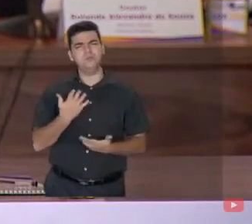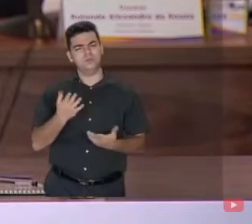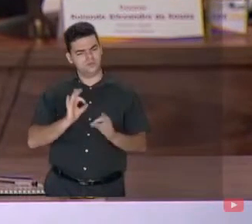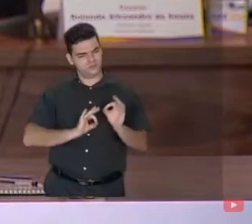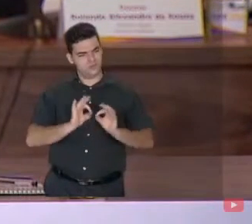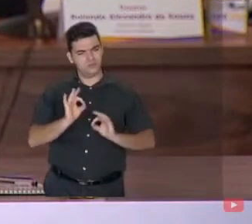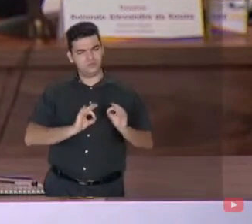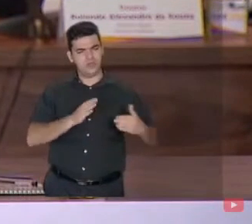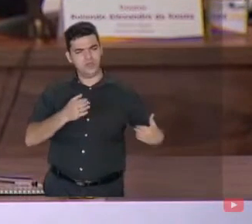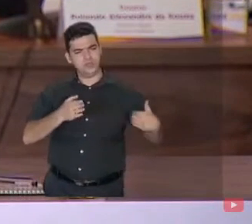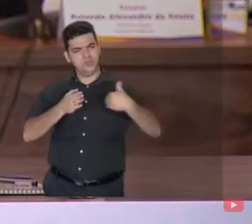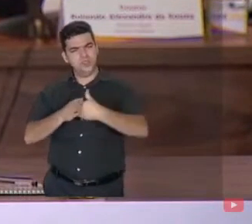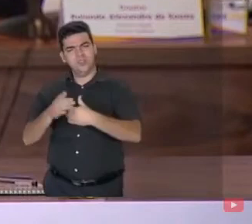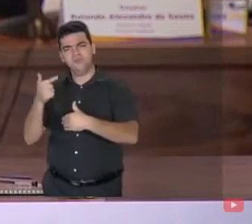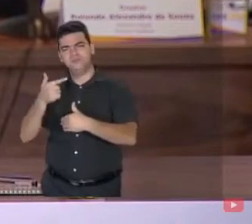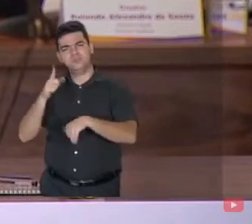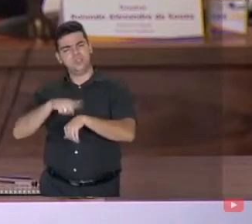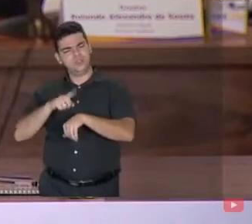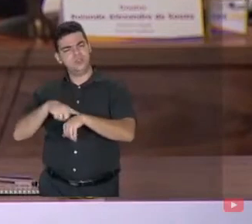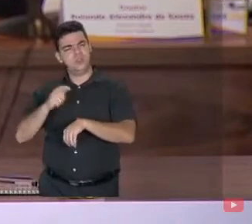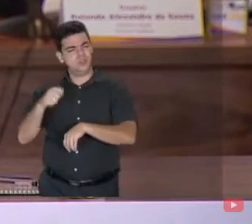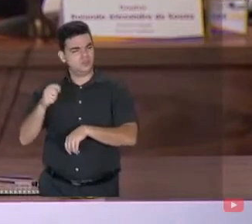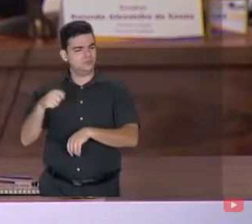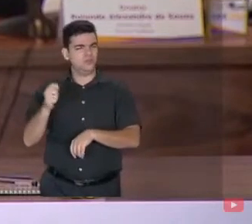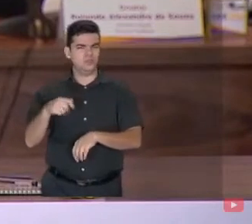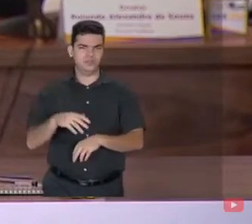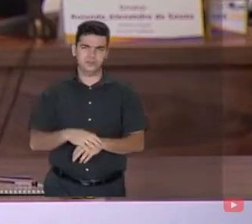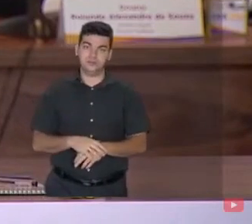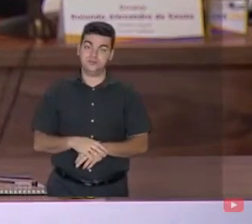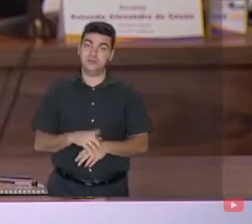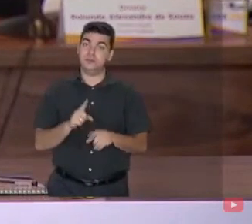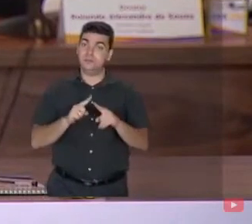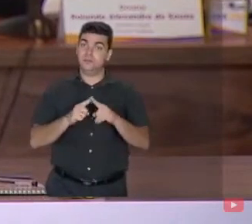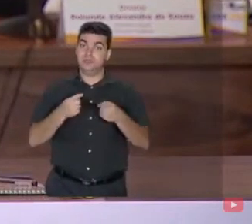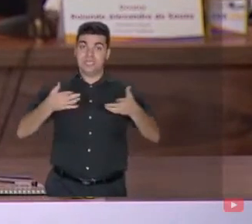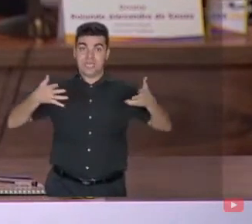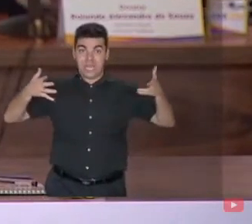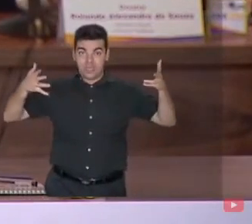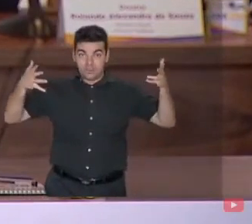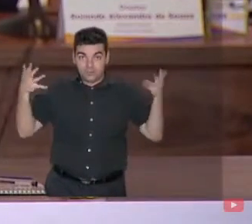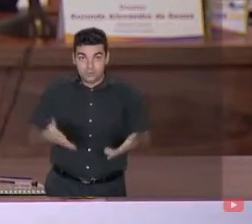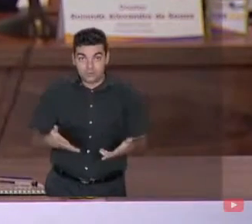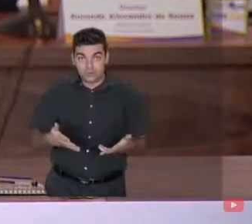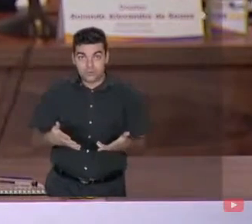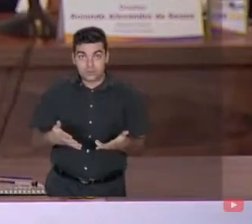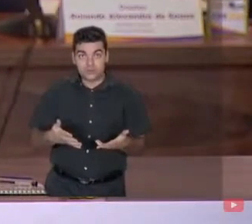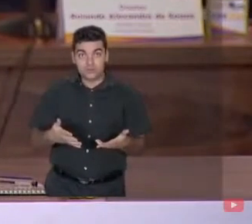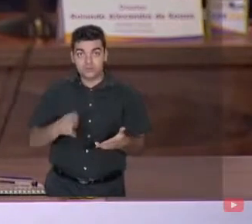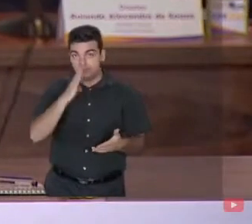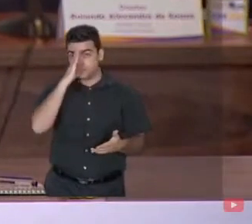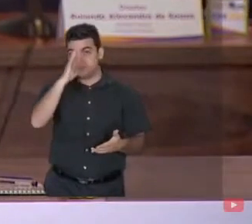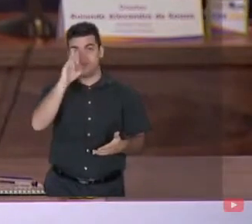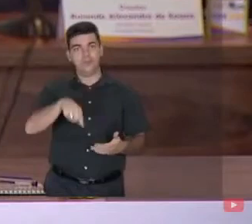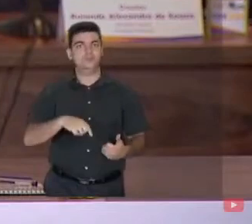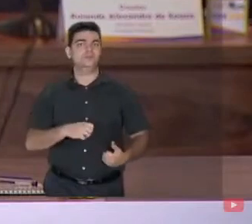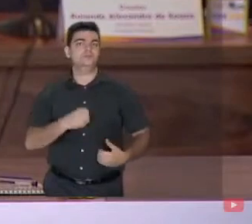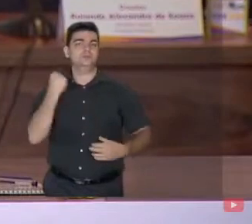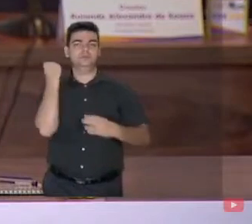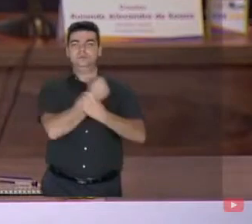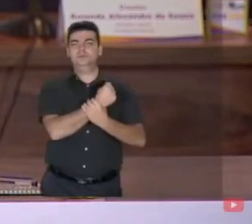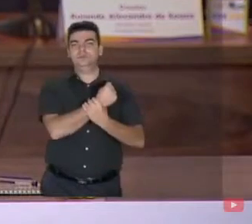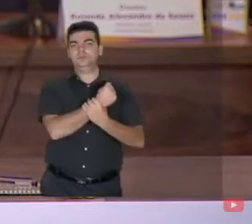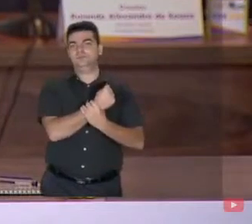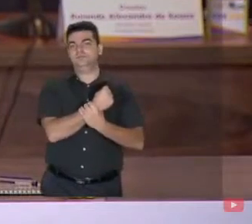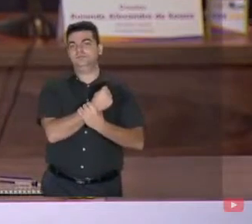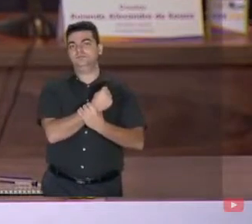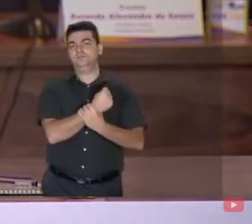no seu tempo e na sua forma adequada. Neste momento, a opção que foi feita,